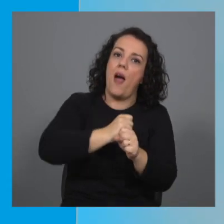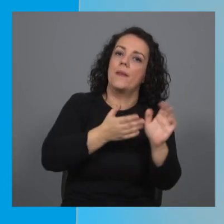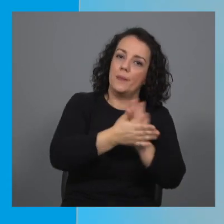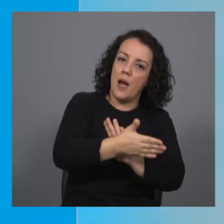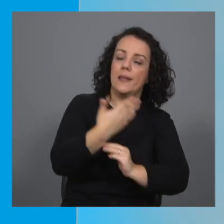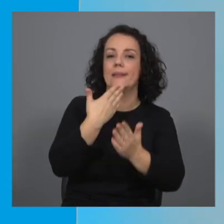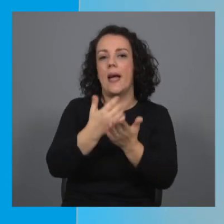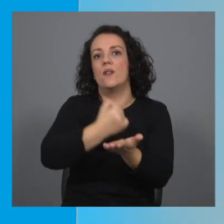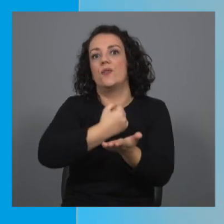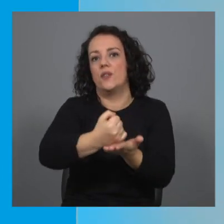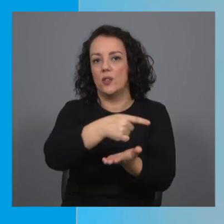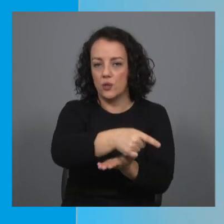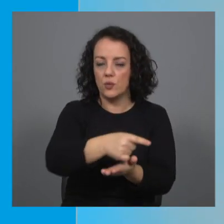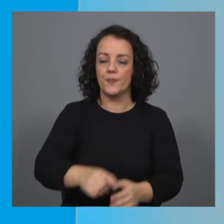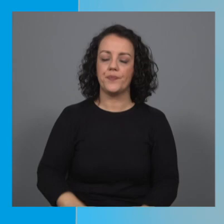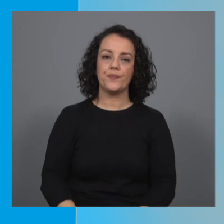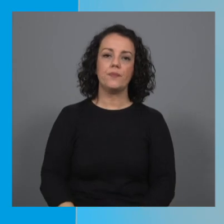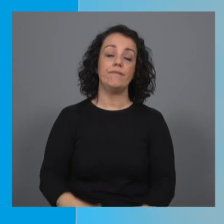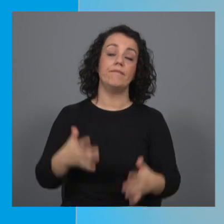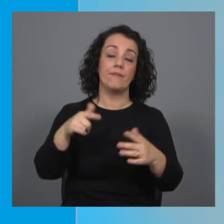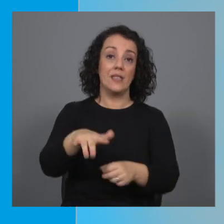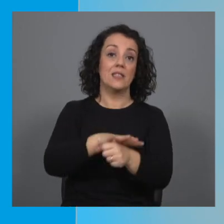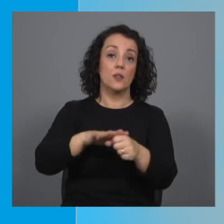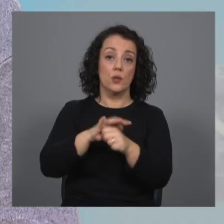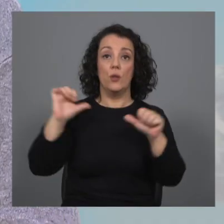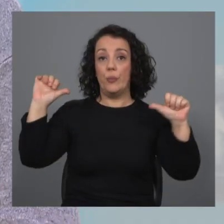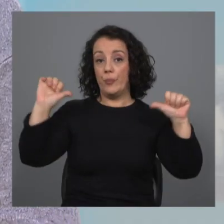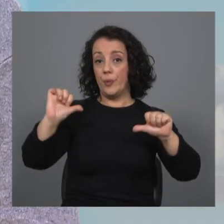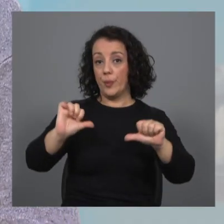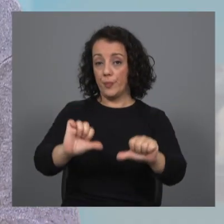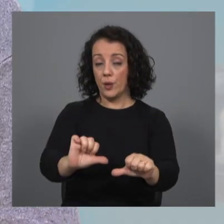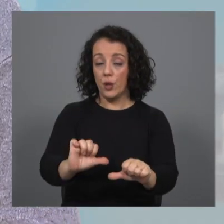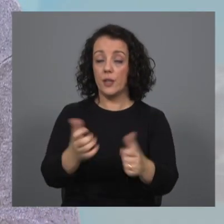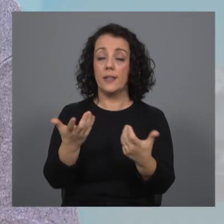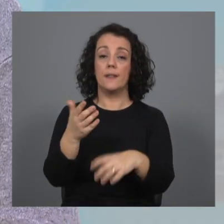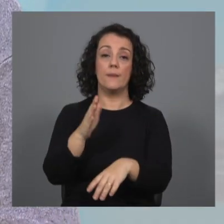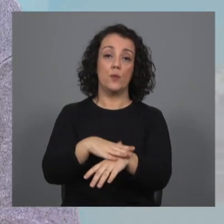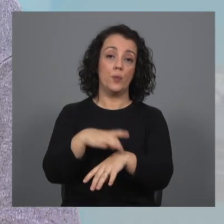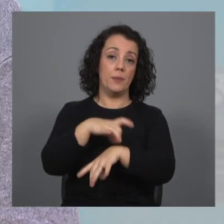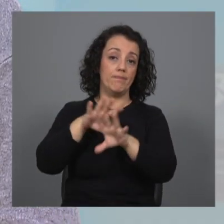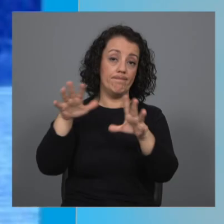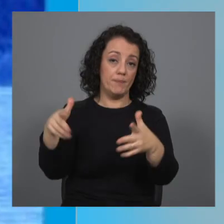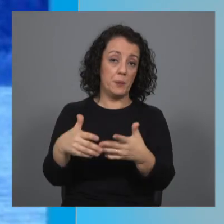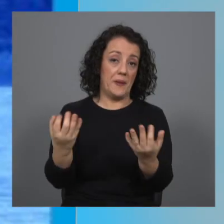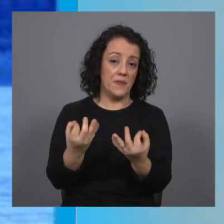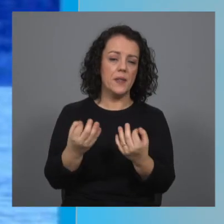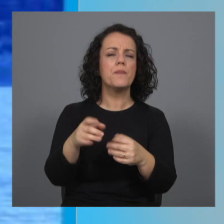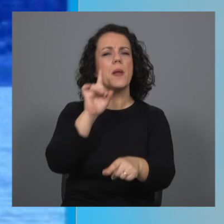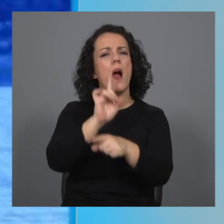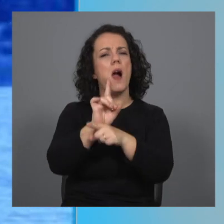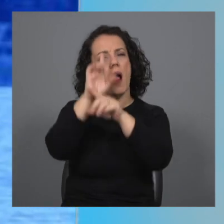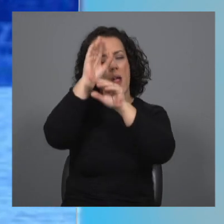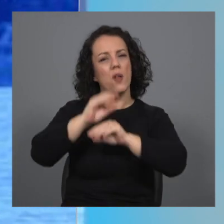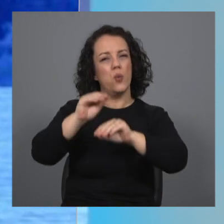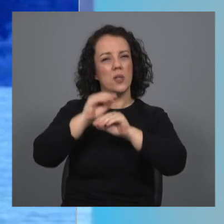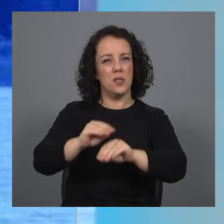É de facto uma situação que infelizmente tende a agravar-se, né, por causa da pandemia. Ainda na educação há